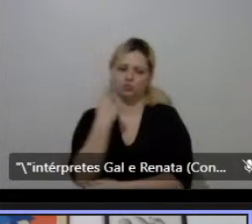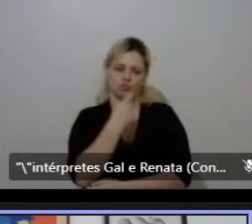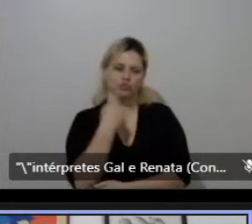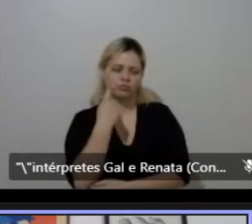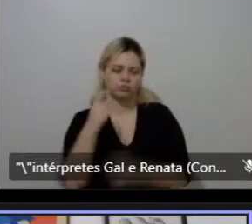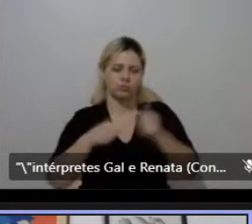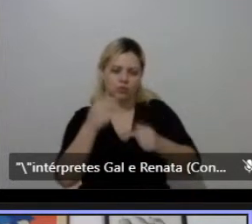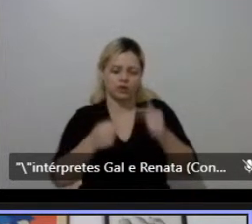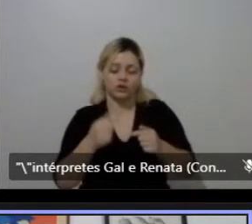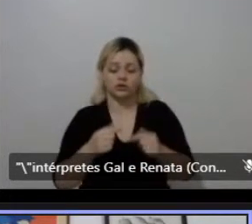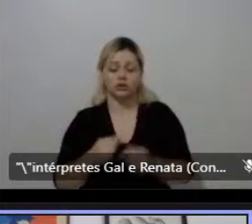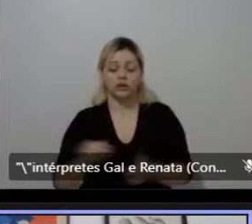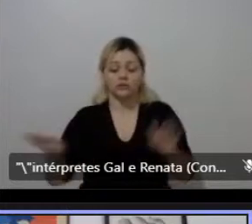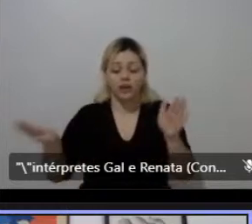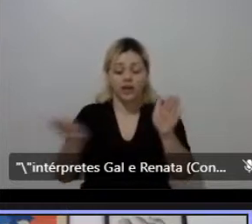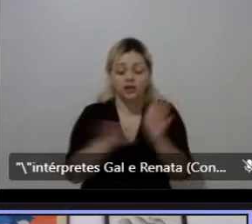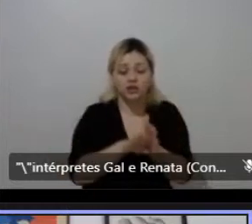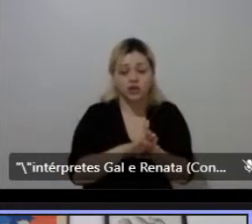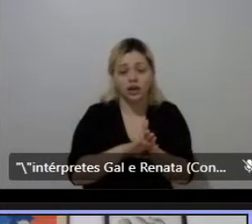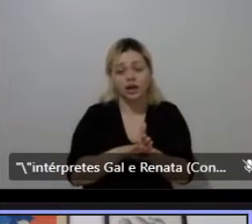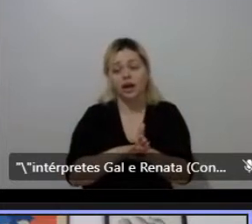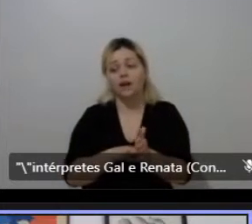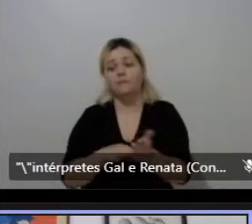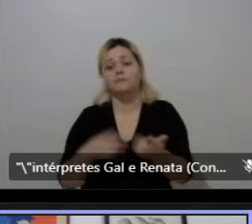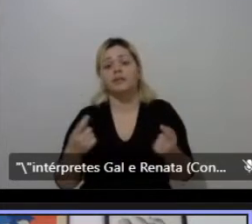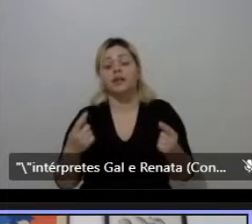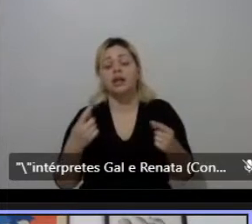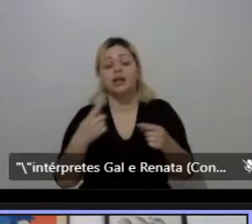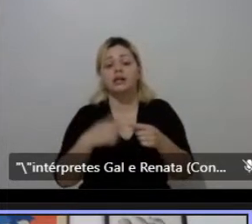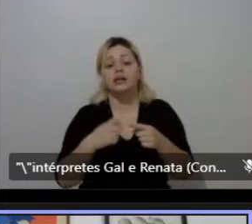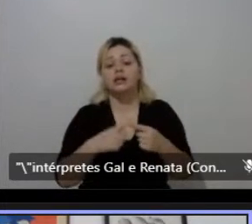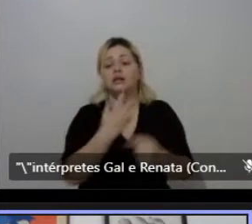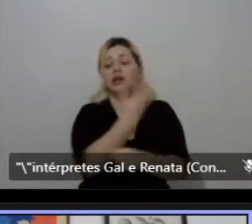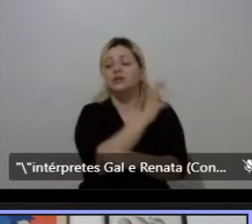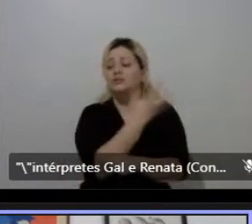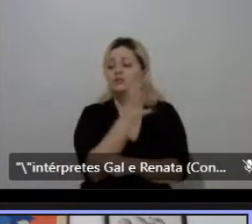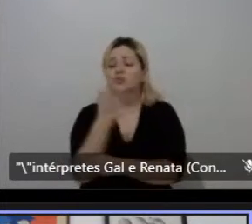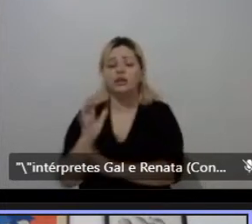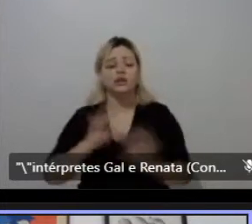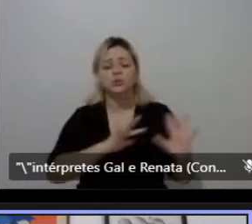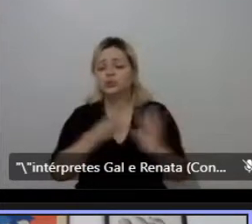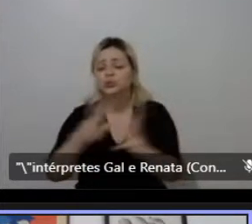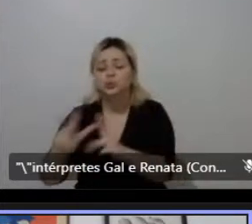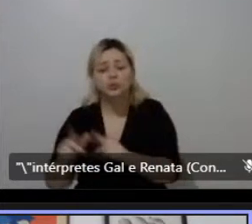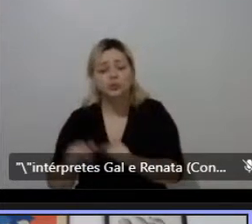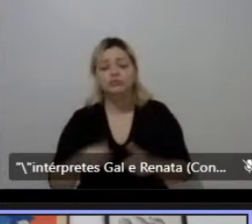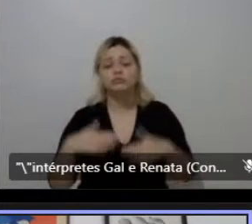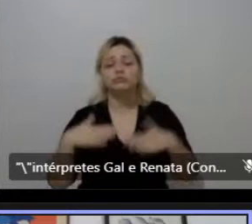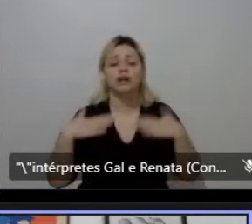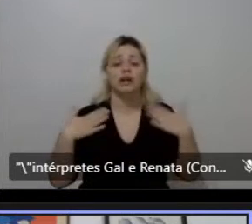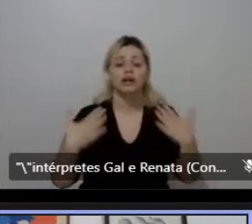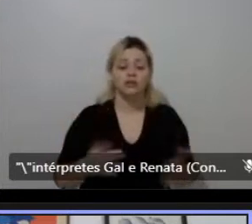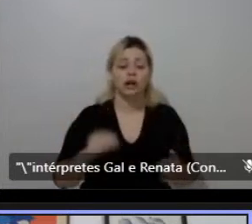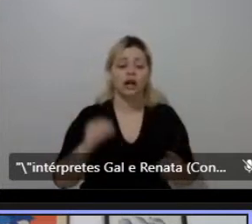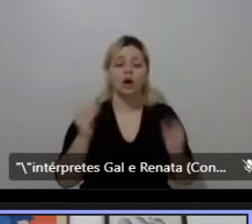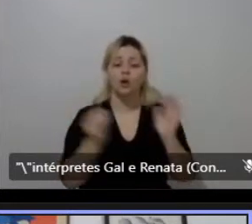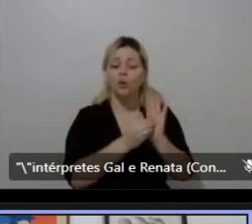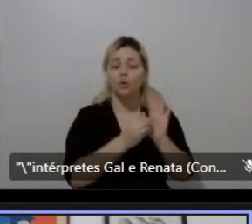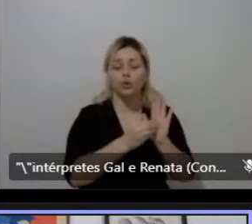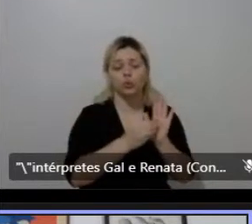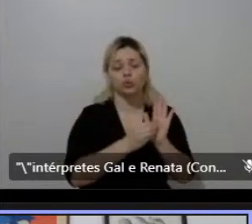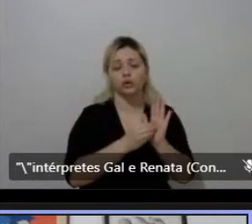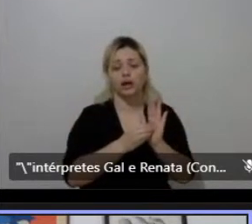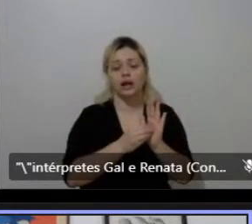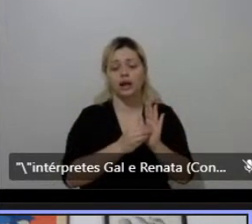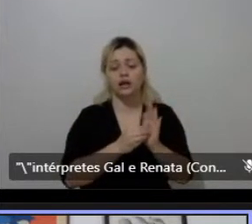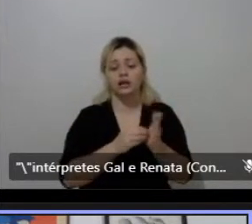momento onde esse território, essa natureza, né, ela vai já estar, né, colocando, né, os